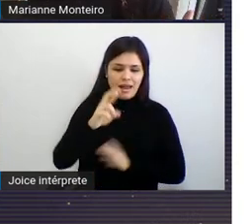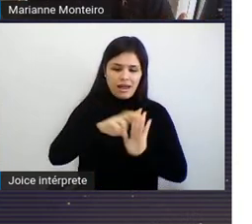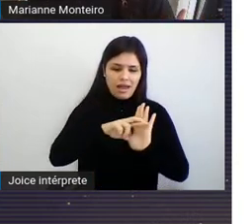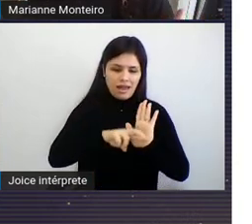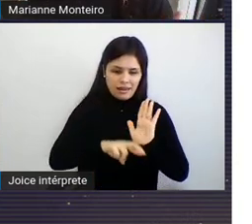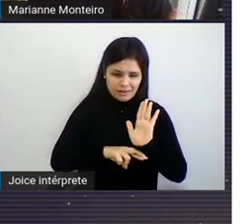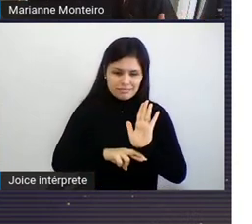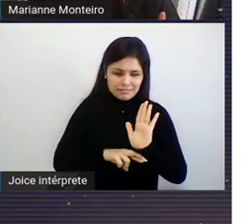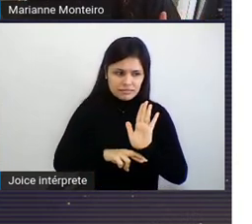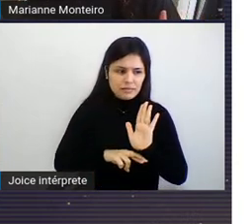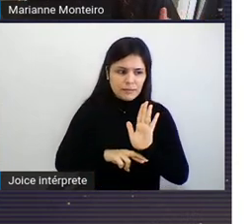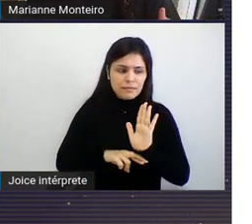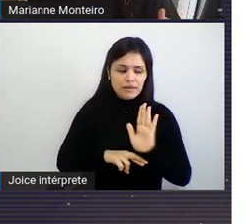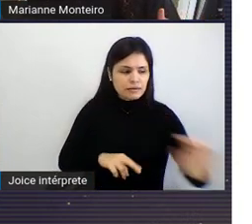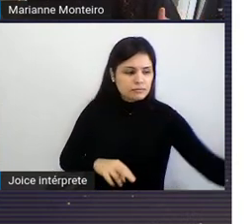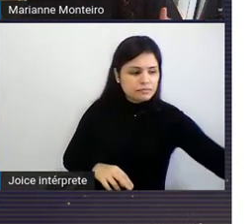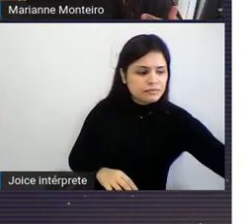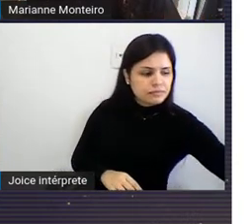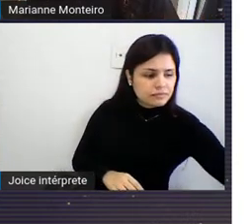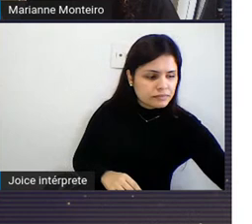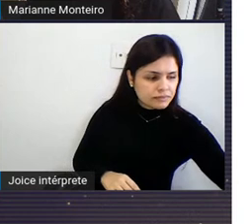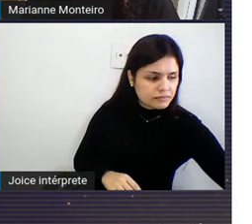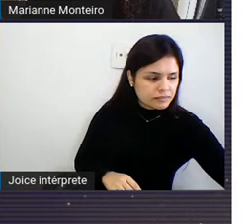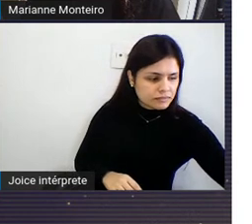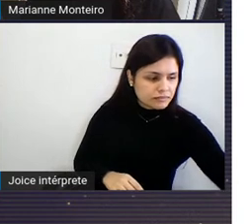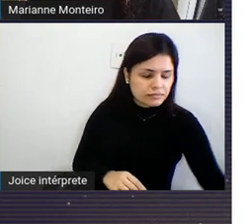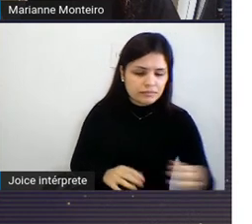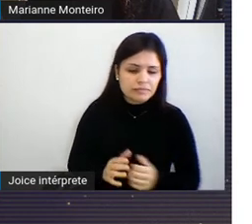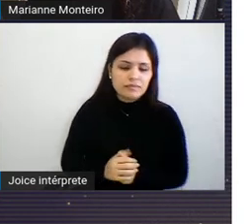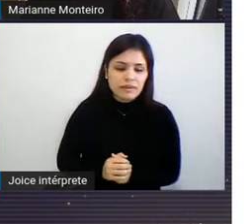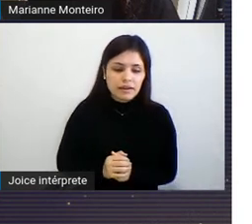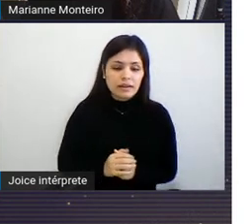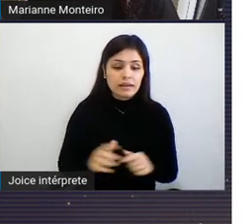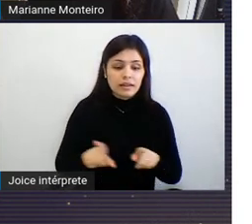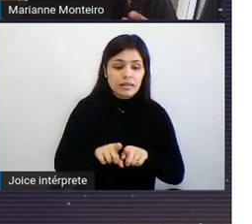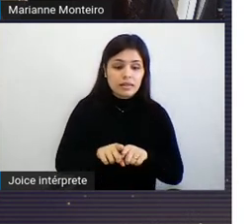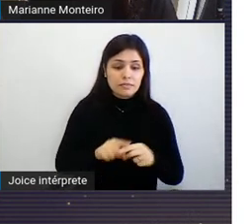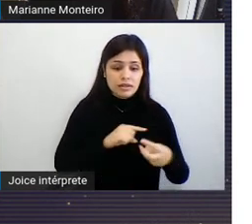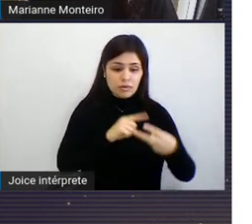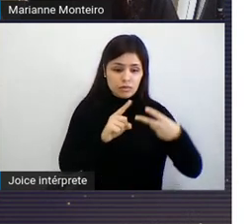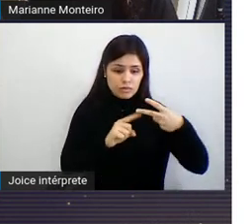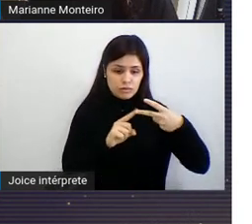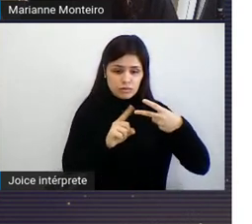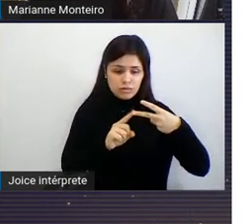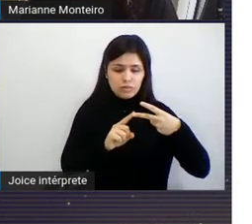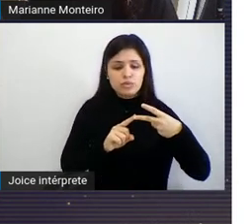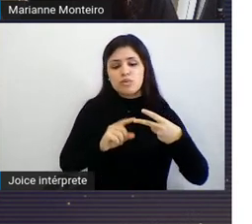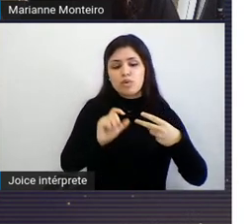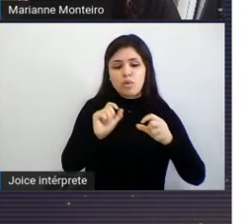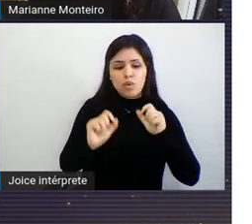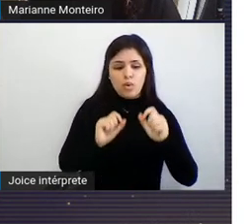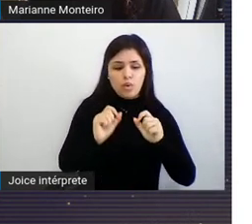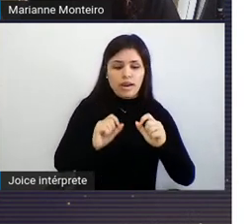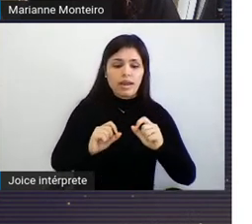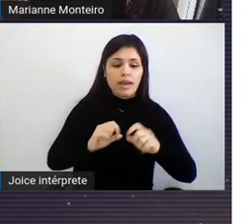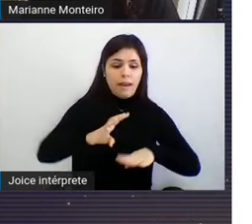muito interessante. Um segundo ponto era que a matemática é mais utilizada na